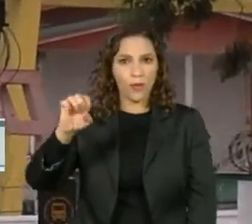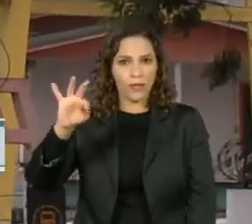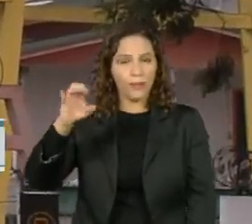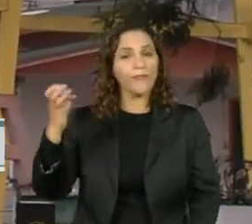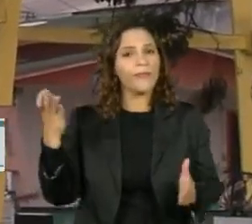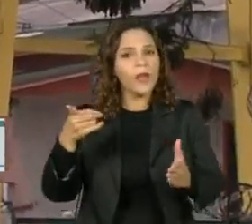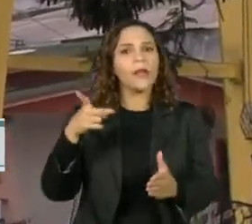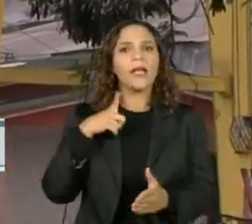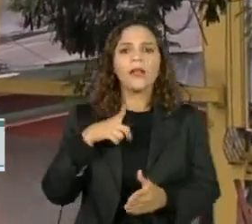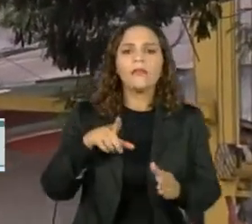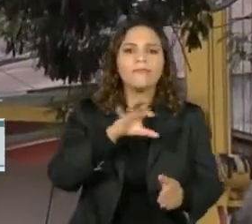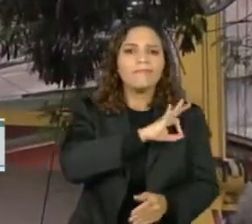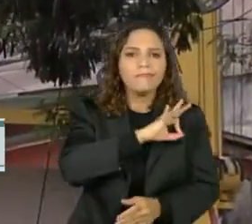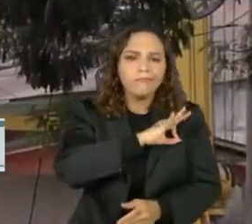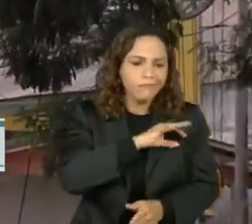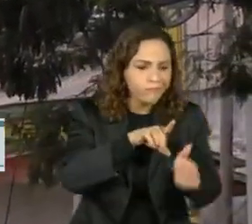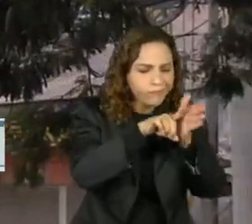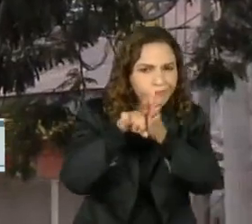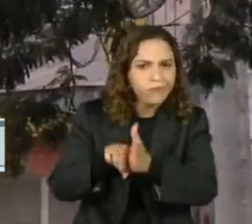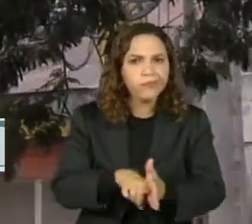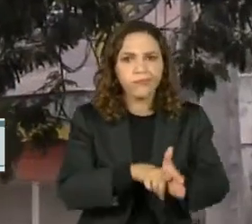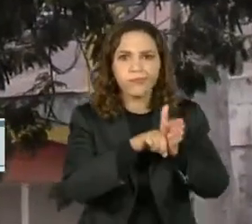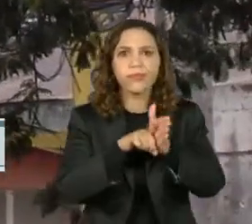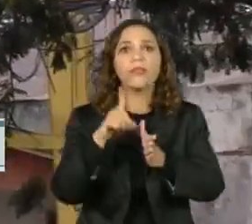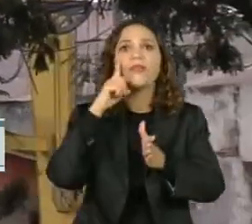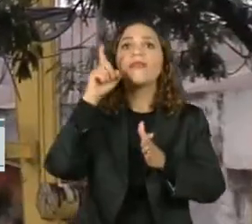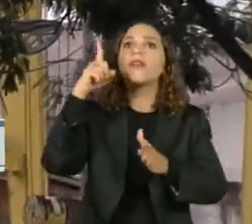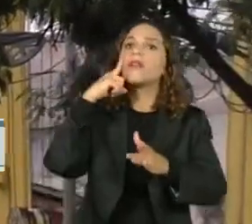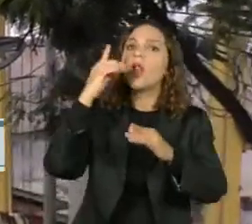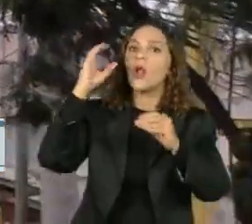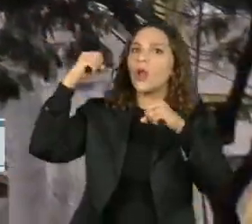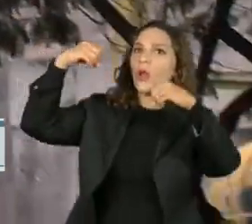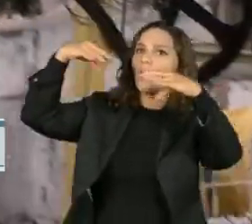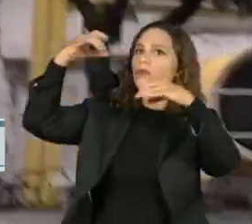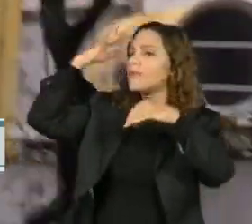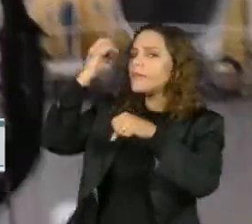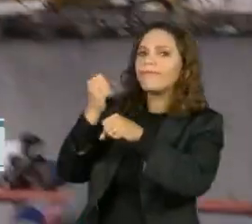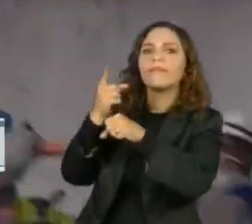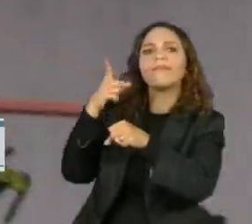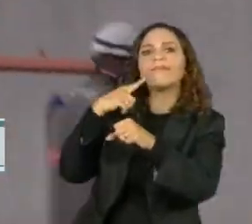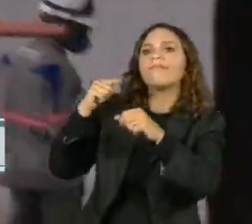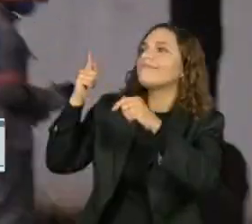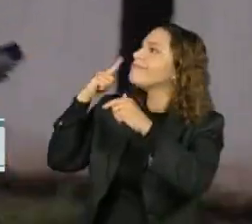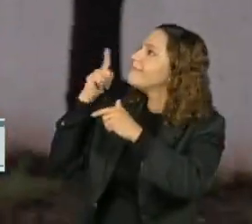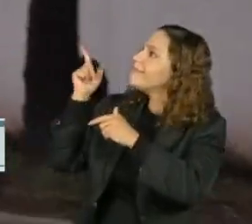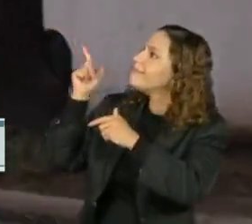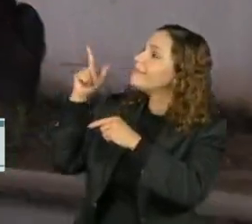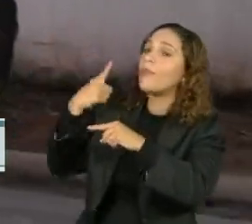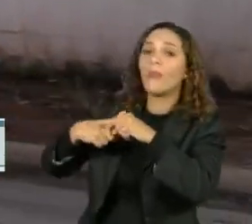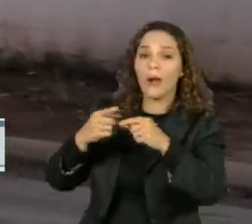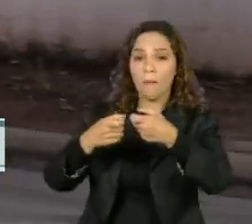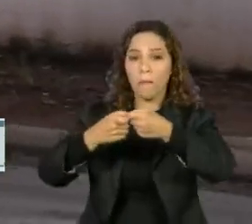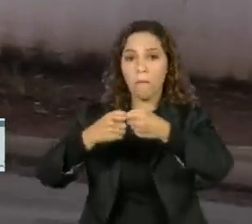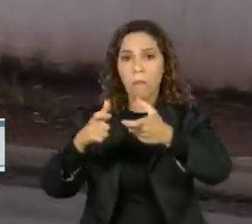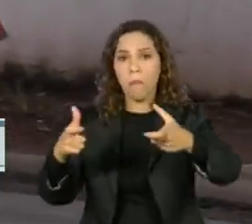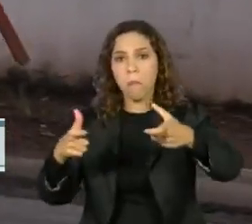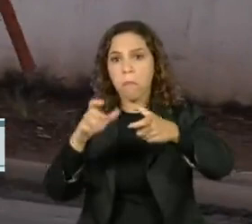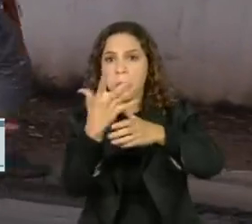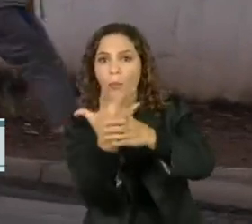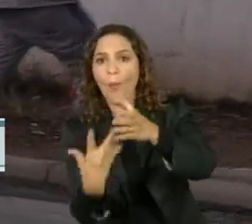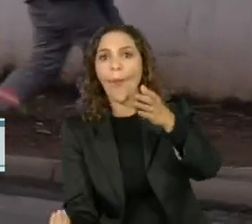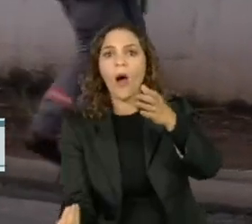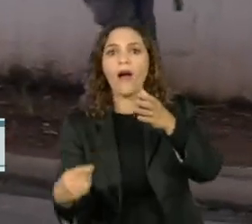Civil que estão no local, é em relação aos postes. Você pode ver que tem pessoas trabalhando lá. Por causa do solo que cedeu, toda